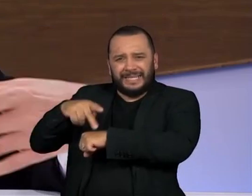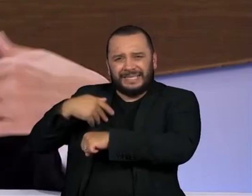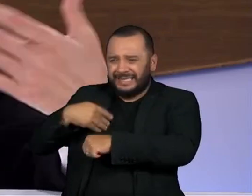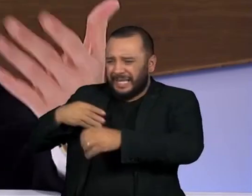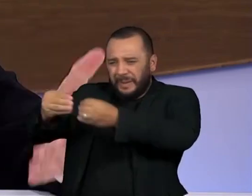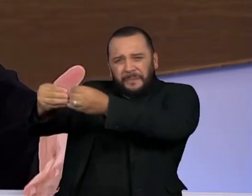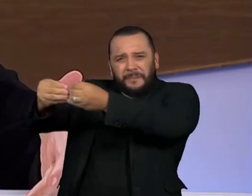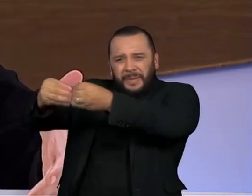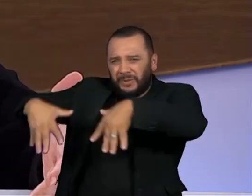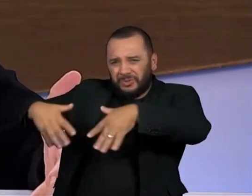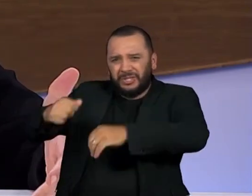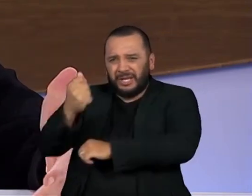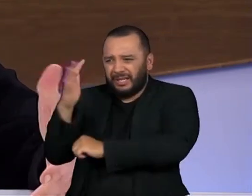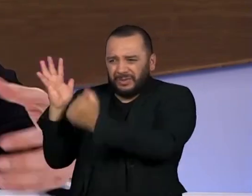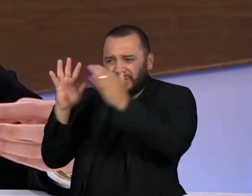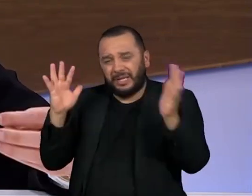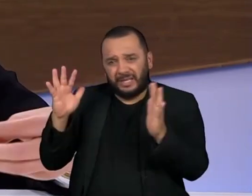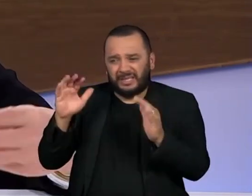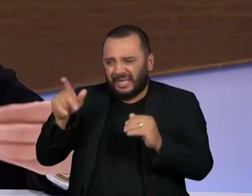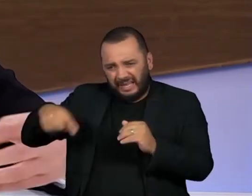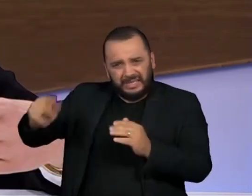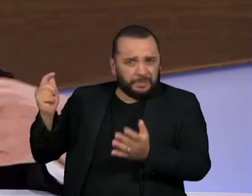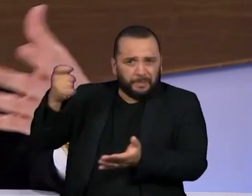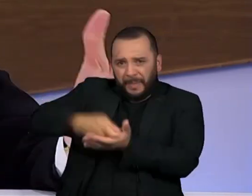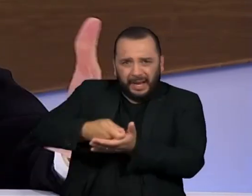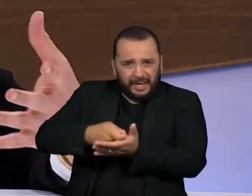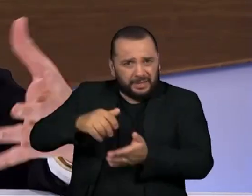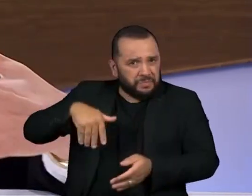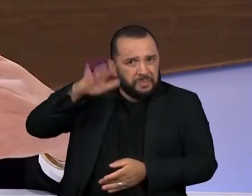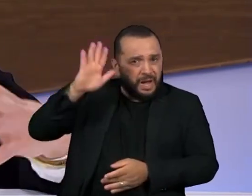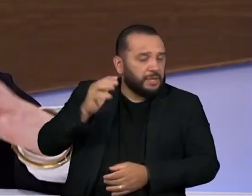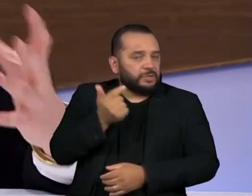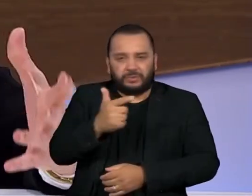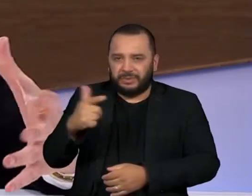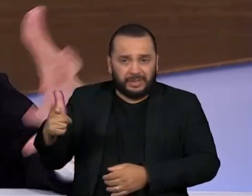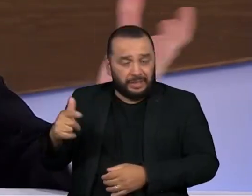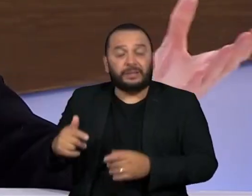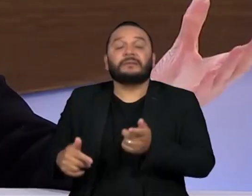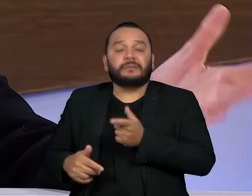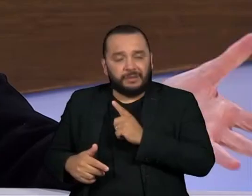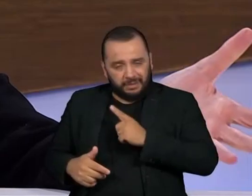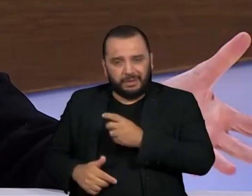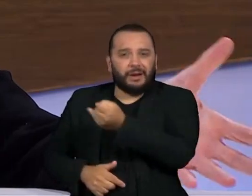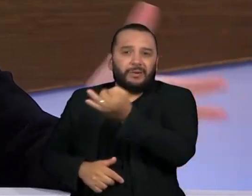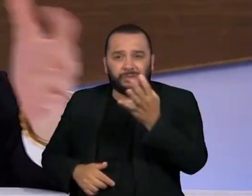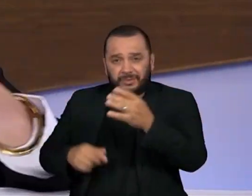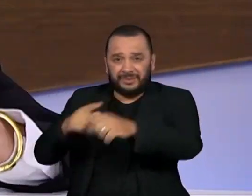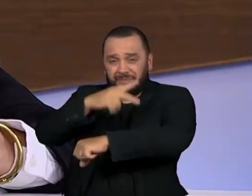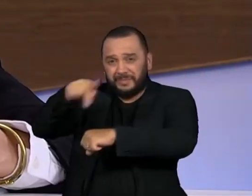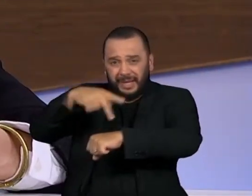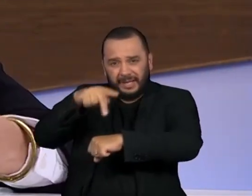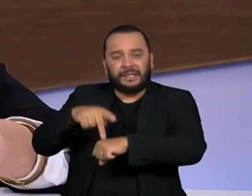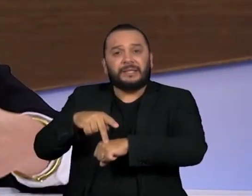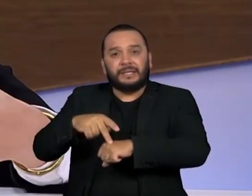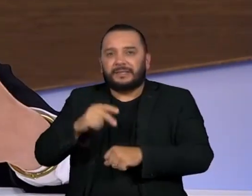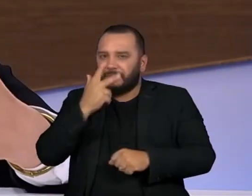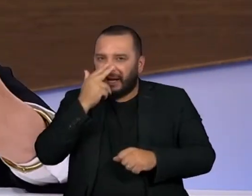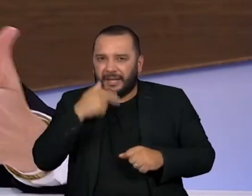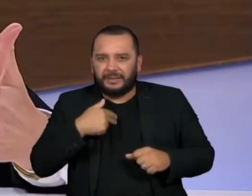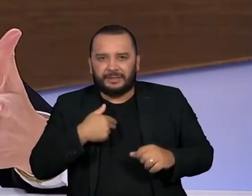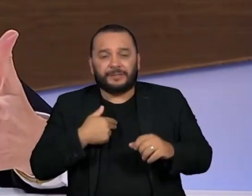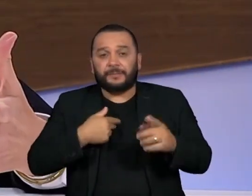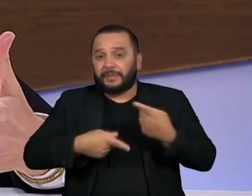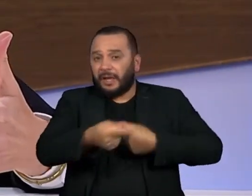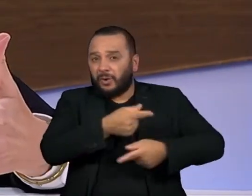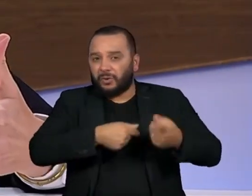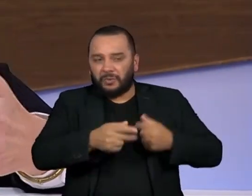mundo se beneficiam de formas diferentes, né, de uma determinada economia ou não verde, ou verde. Quer dizer, tem